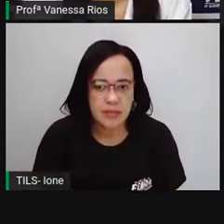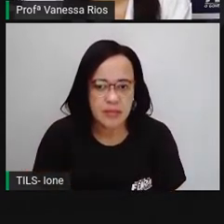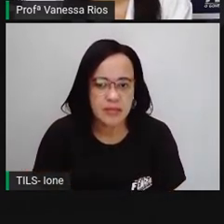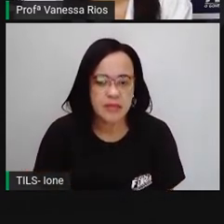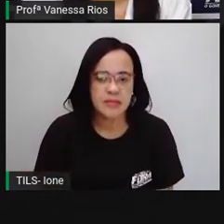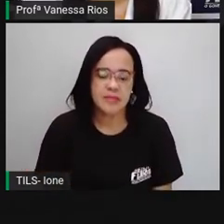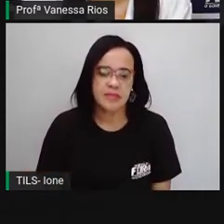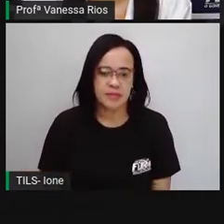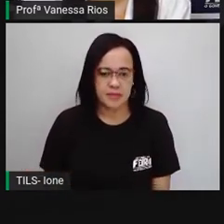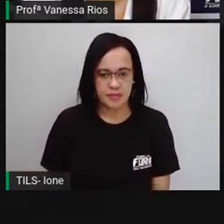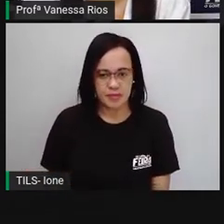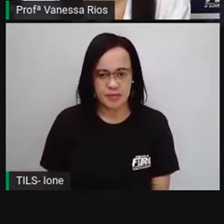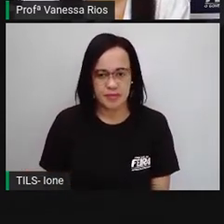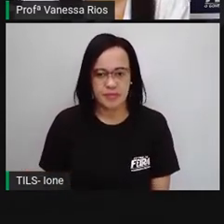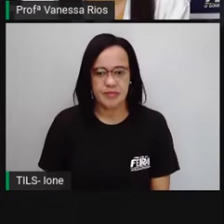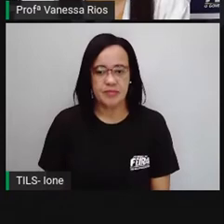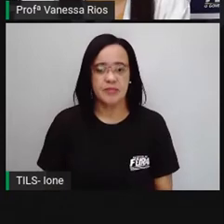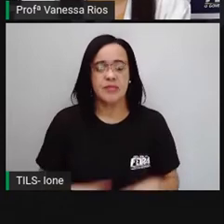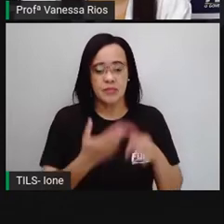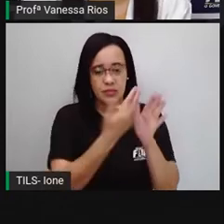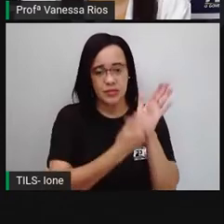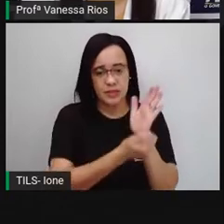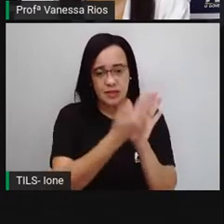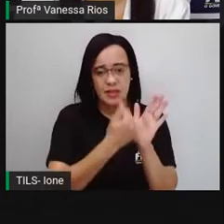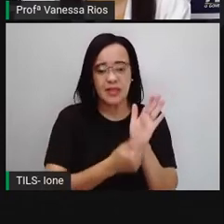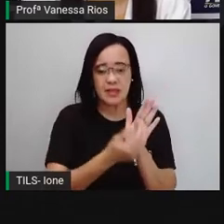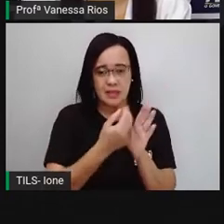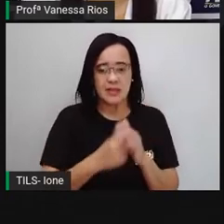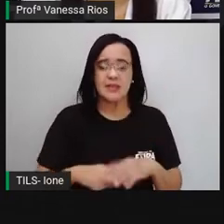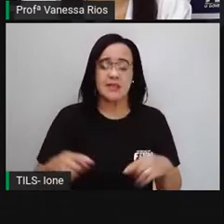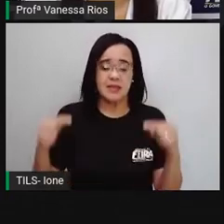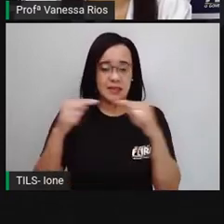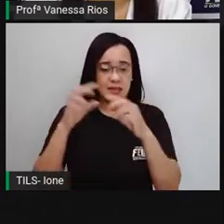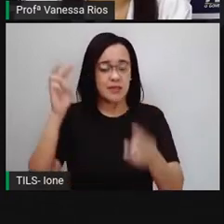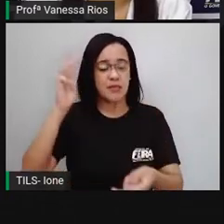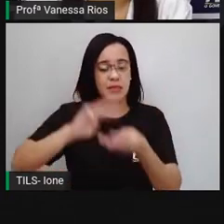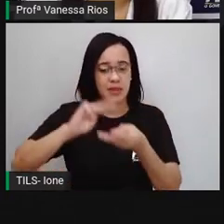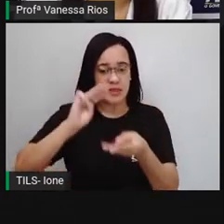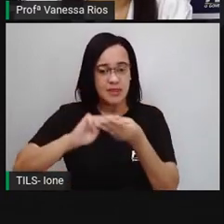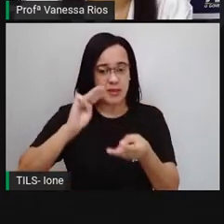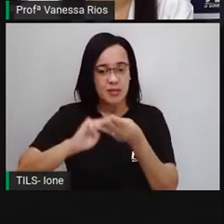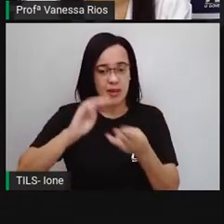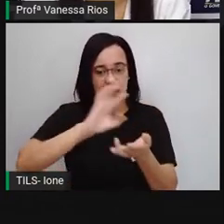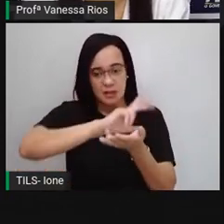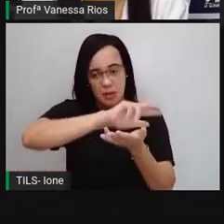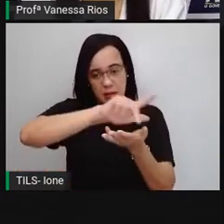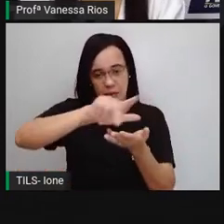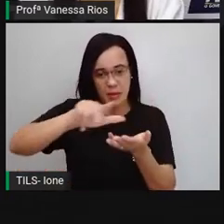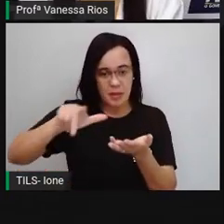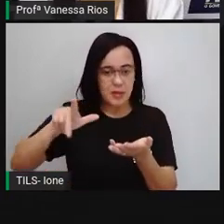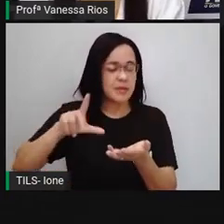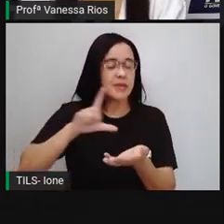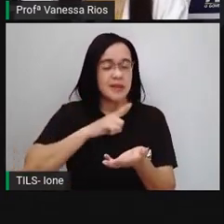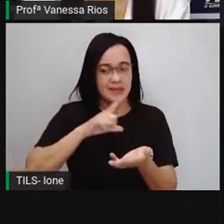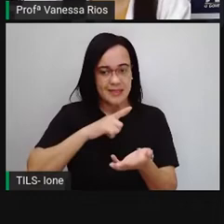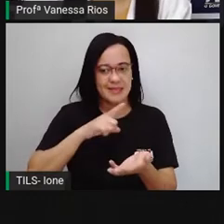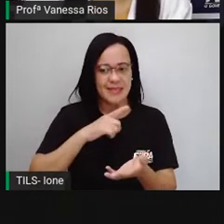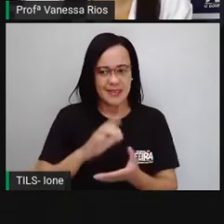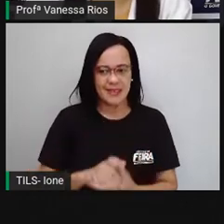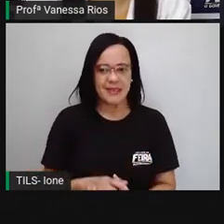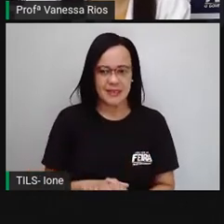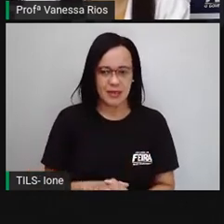E aí a gente volta observando então as figuras geométricas tridimensionais, que foram as figuras aí que nós